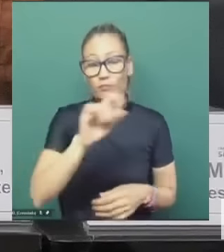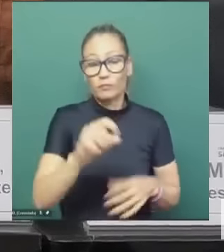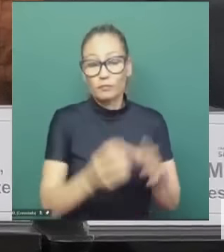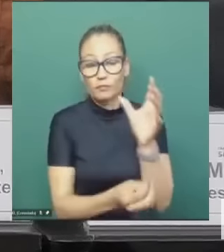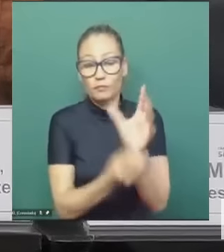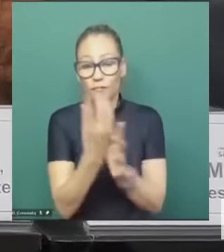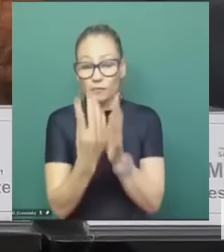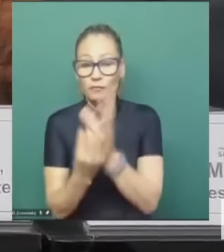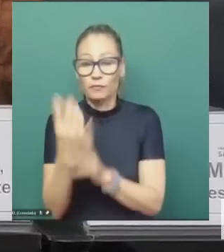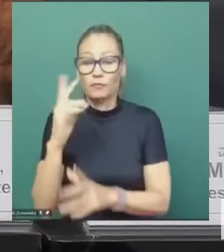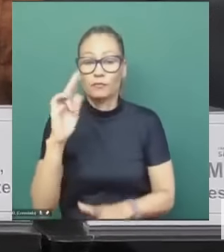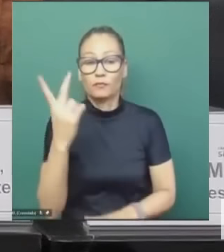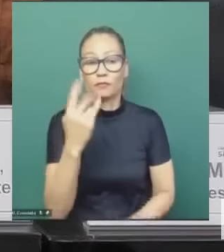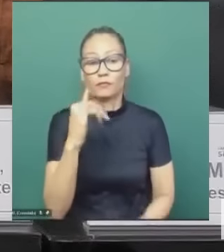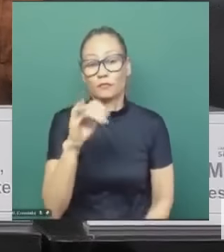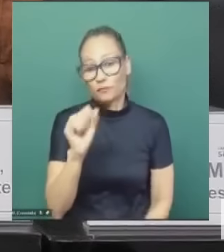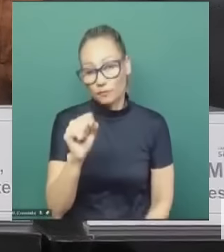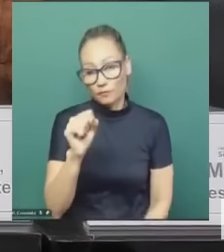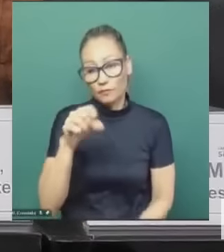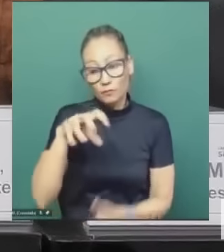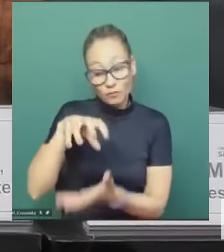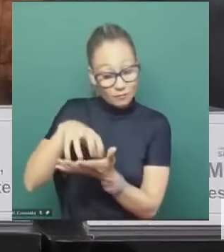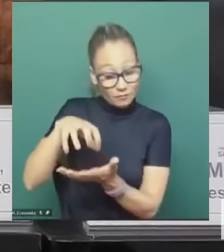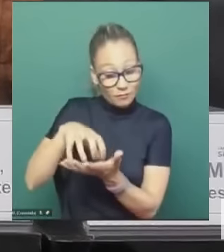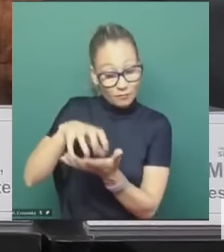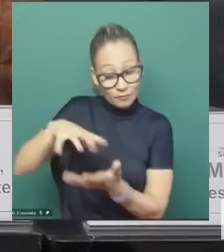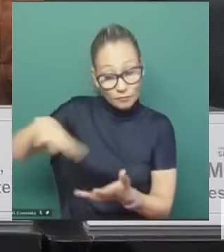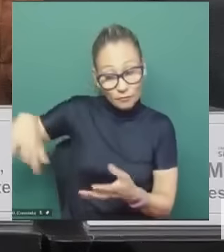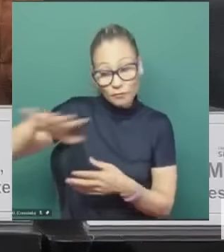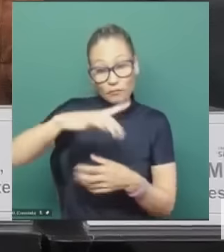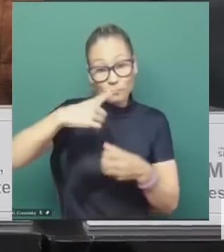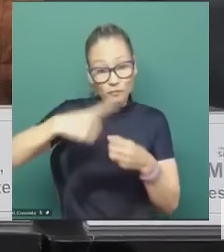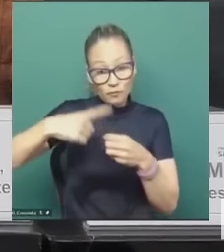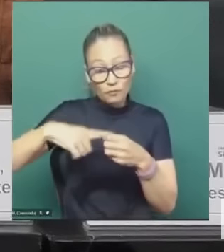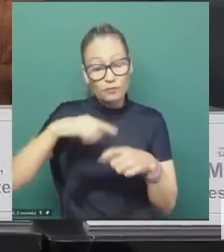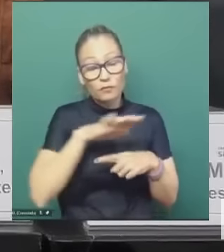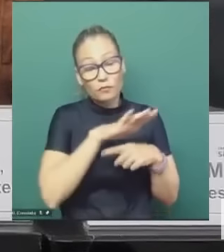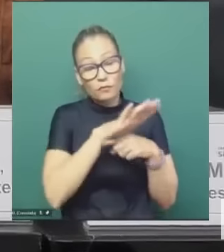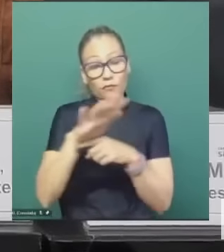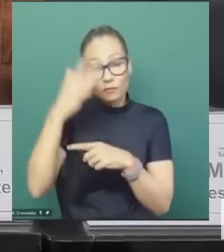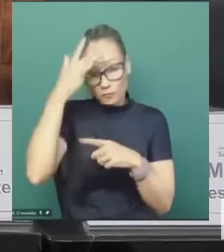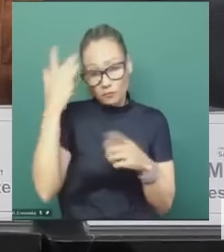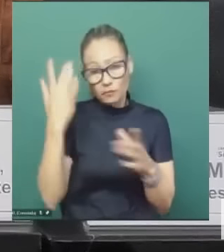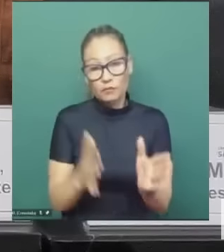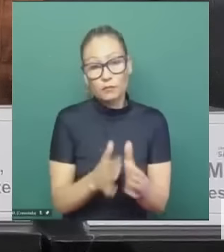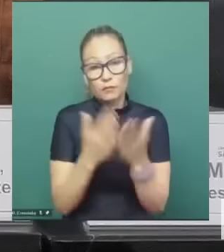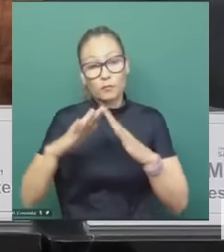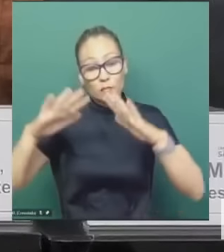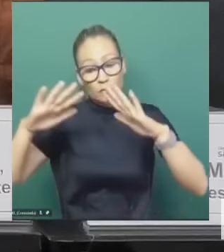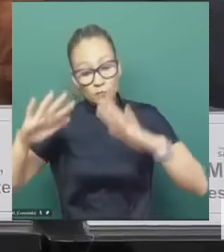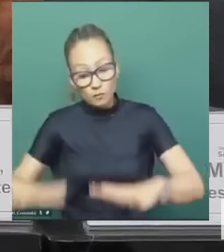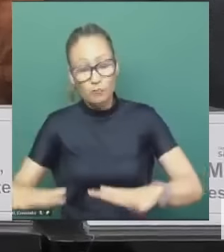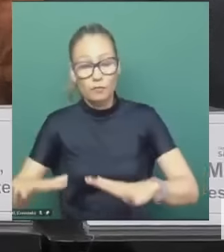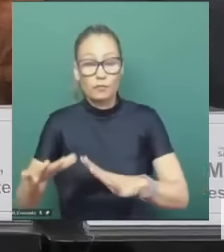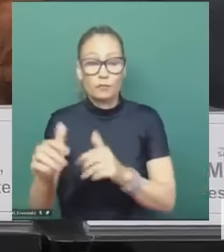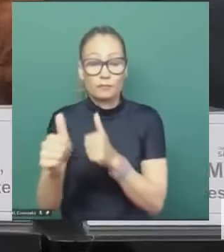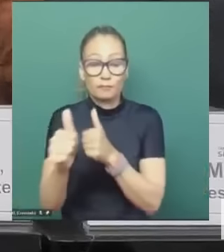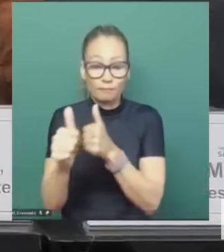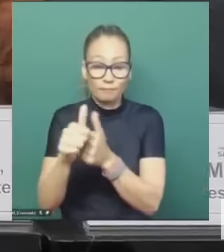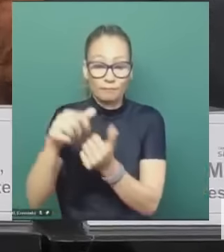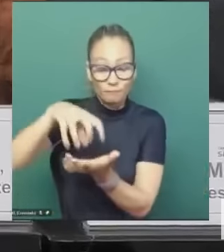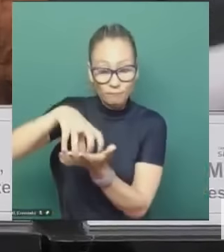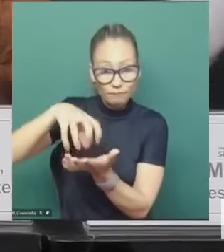zonas mais centrais da cidade para trazer a população de baixa renda a morar mais próximo do centro e também ganhar qualidade de vida, deixar de perder tempo